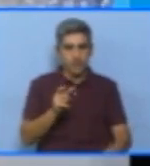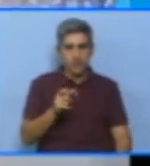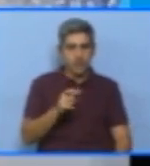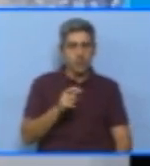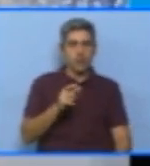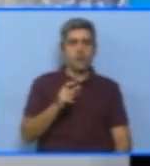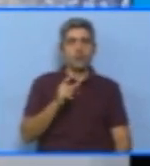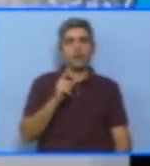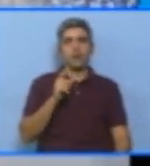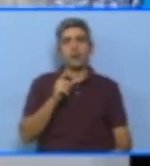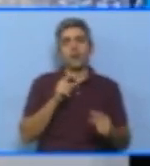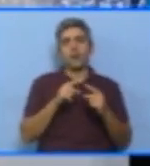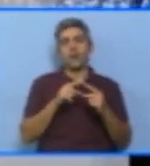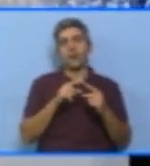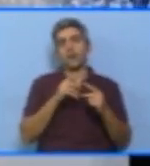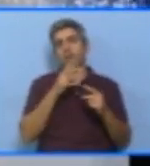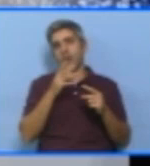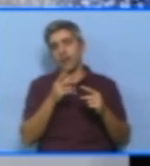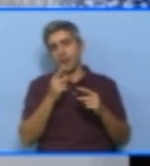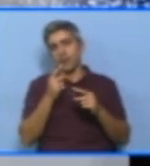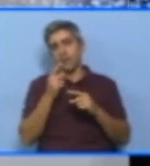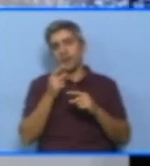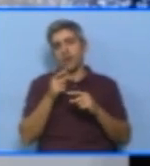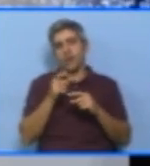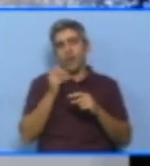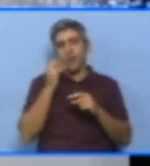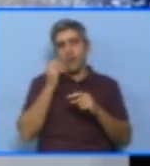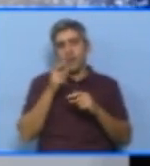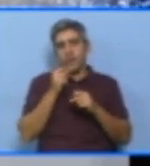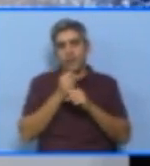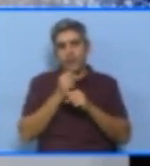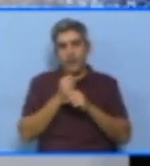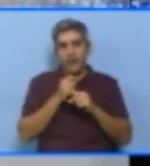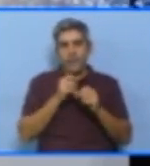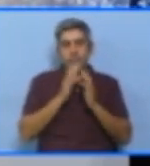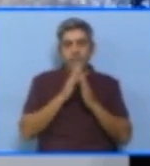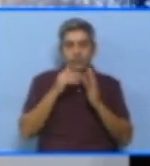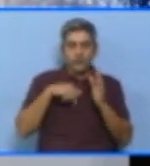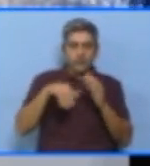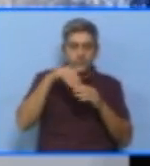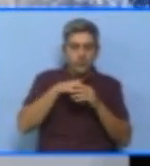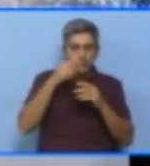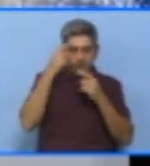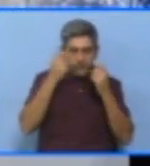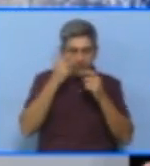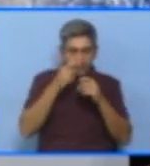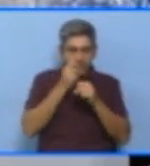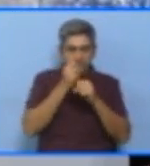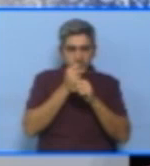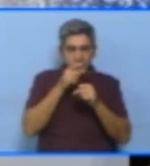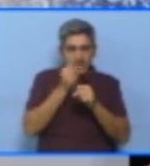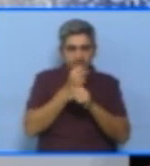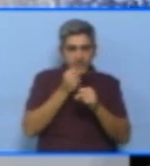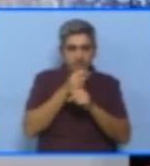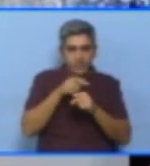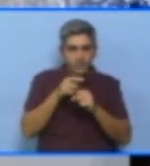face ao dizer como componente da missão. Porque muitas vezes na Igreja pensamos que exercer estes